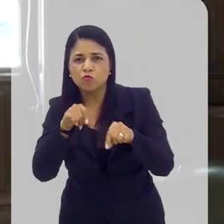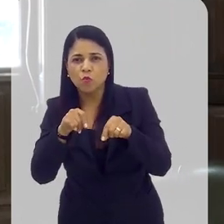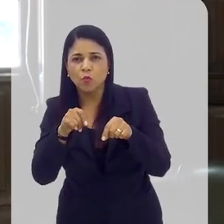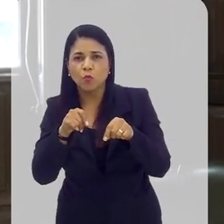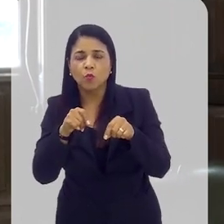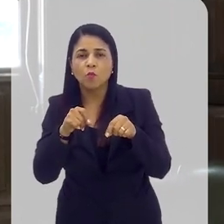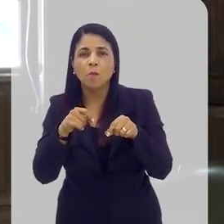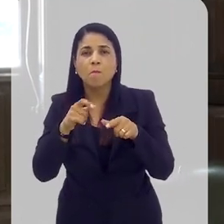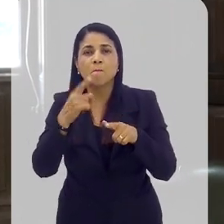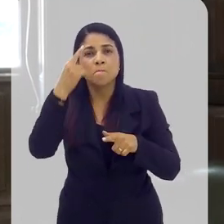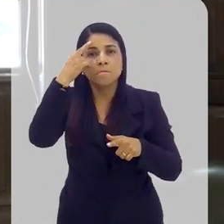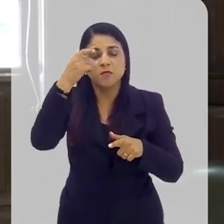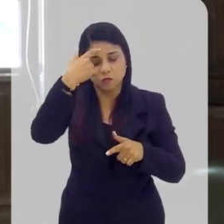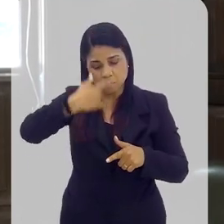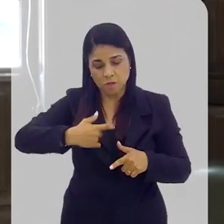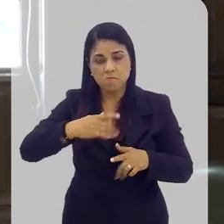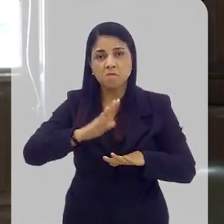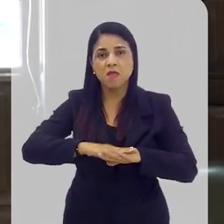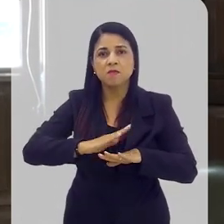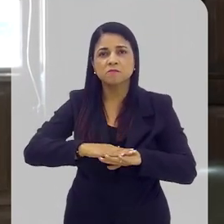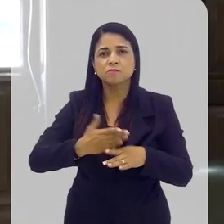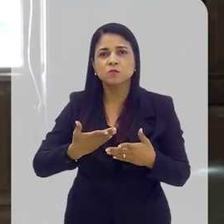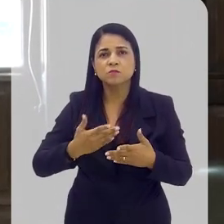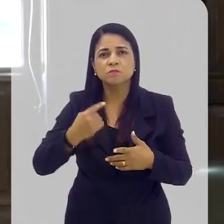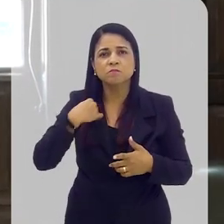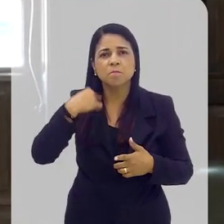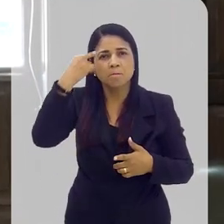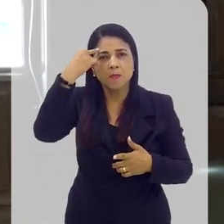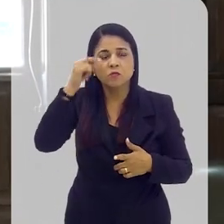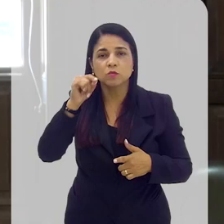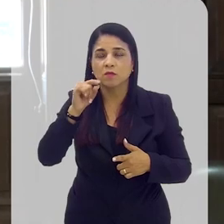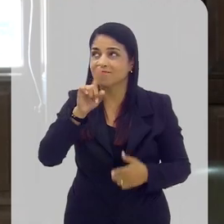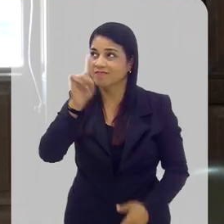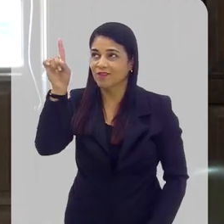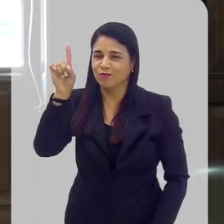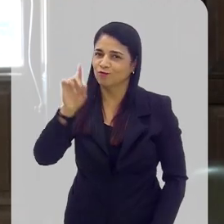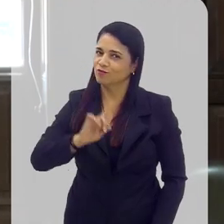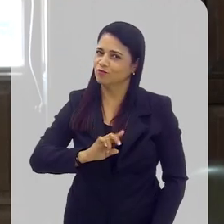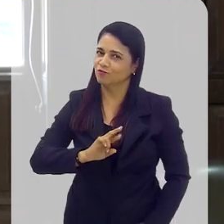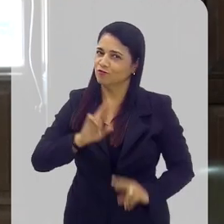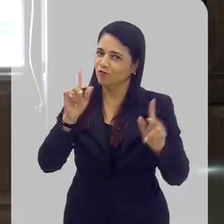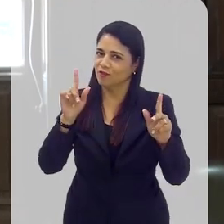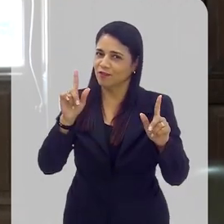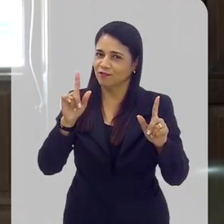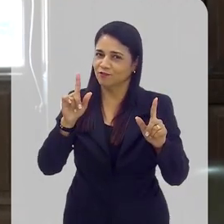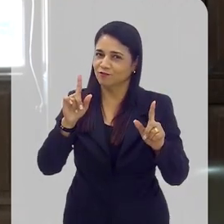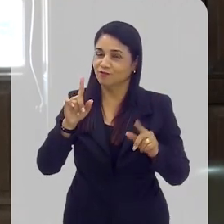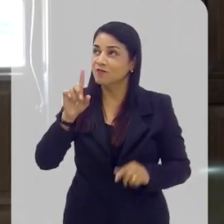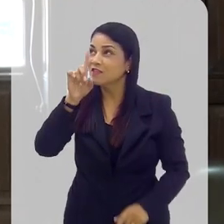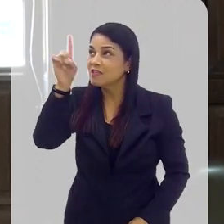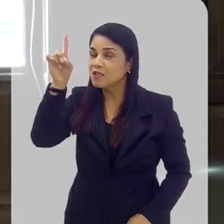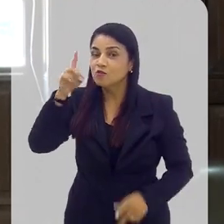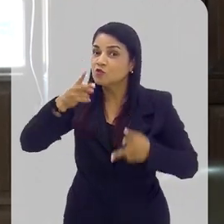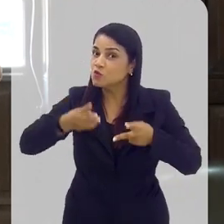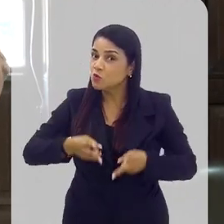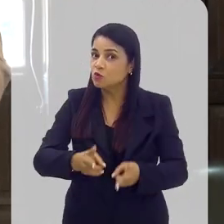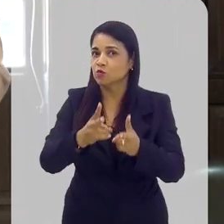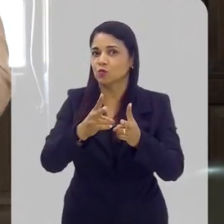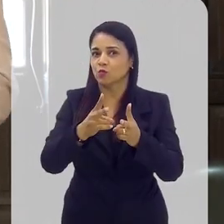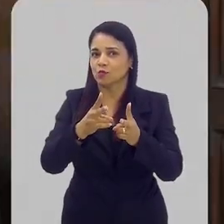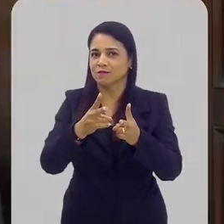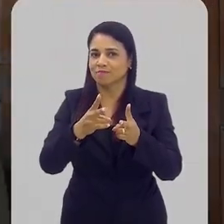o que eu penso de mim mesmo. Bem, Deus não é burro. Deus continua sendo